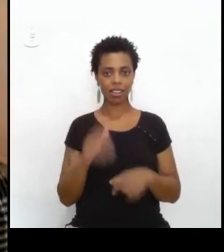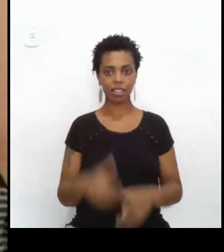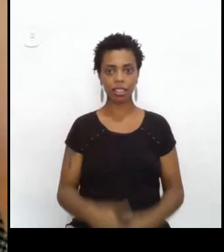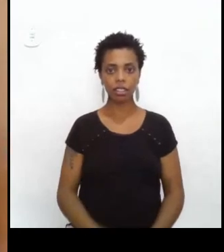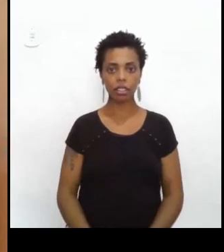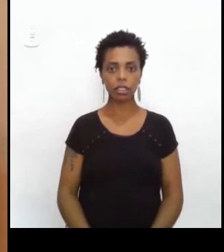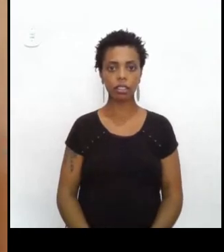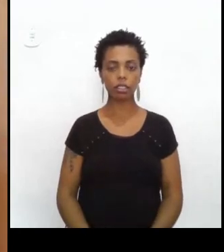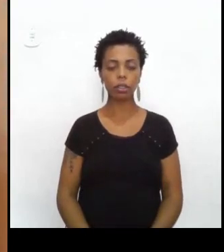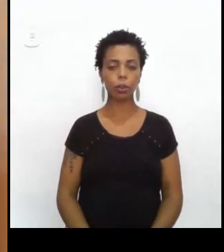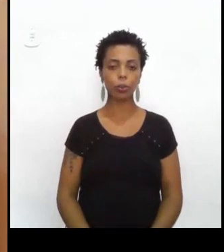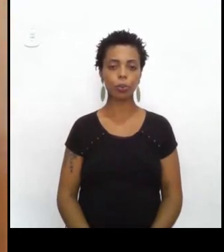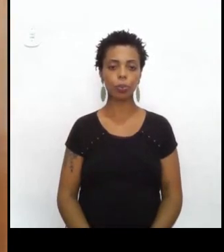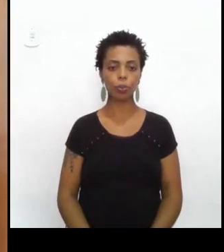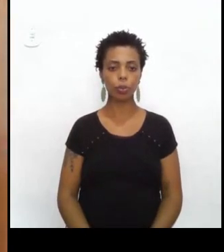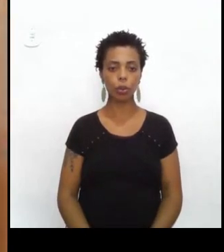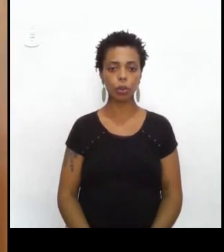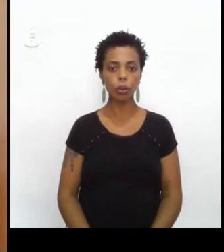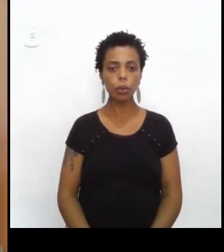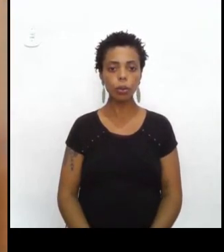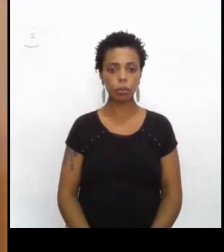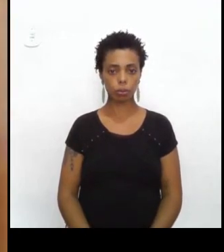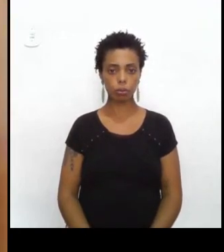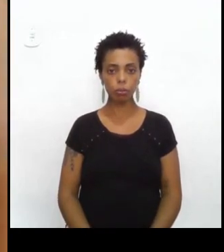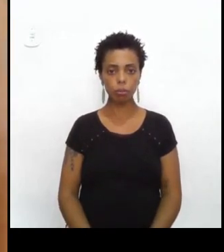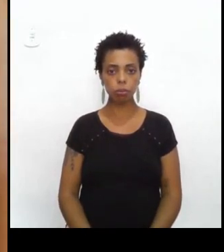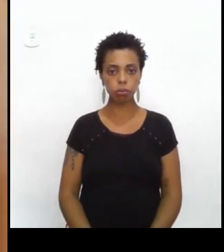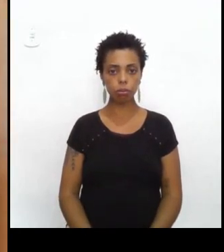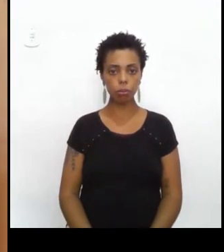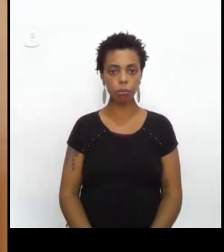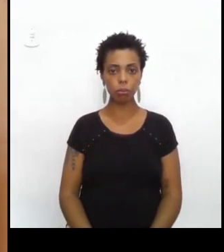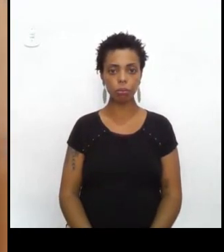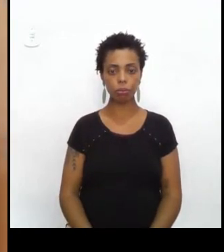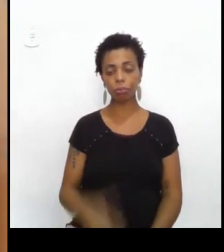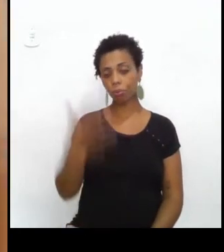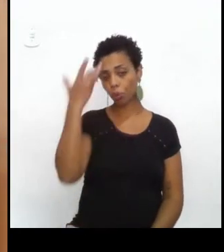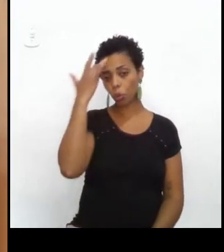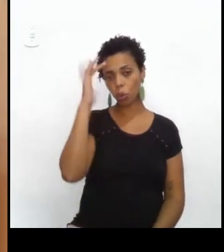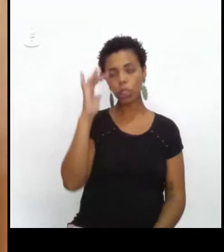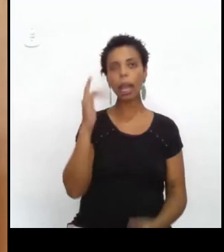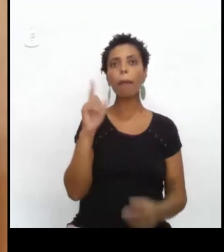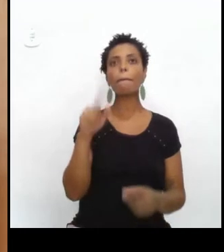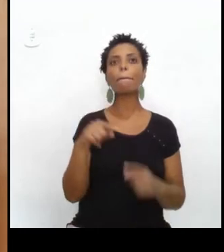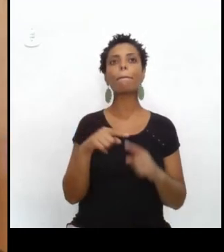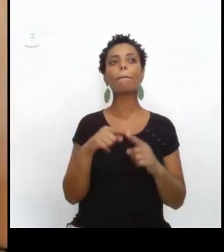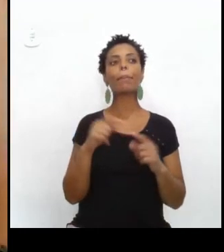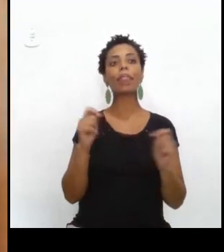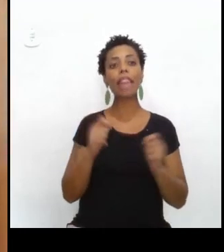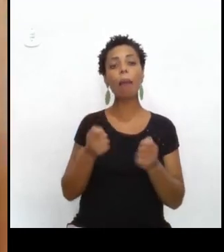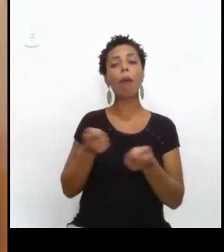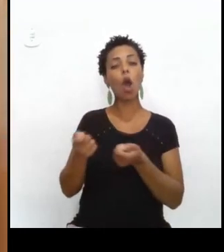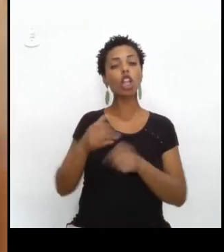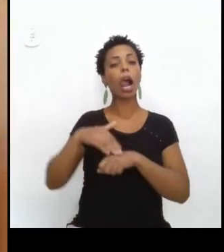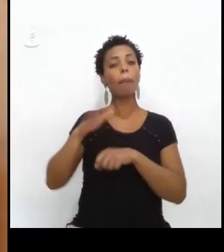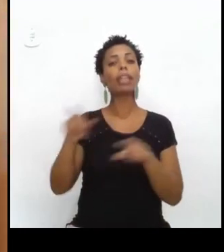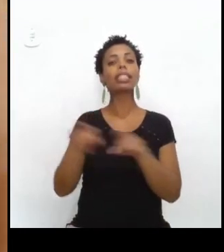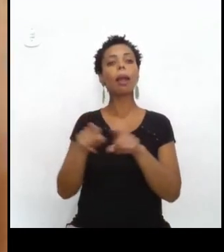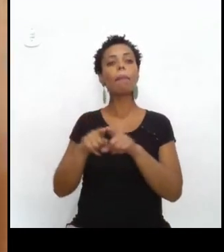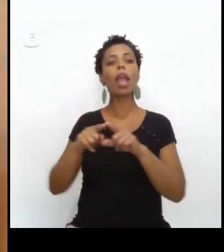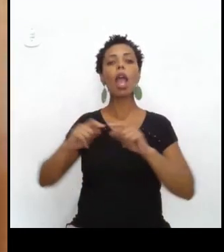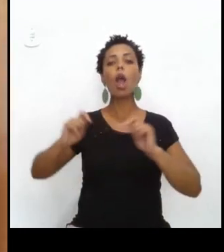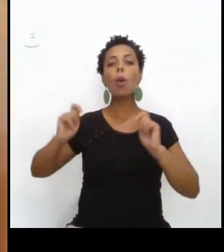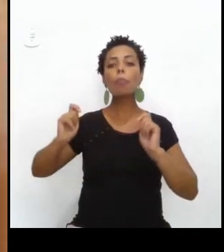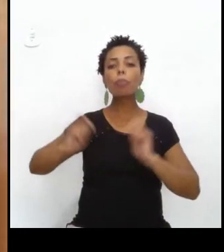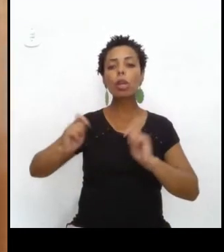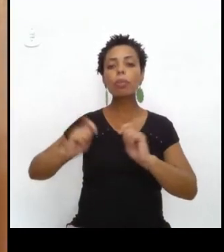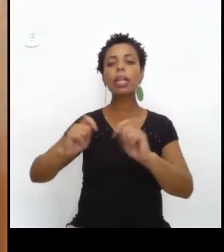enfim eu não sei como maior controle possibilidade irá carregar não a águia a Vitória essas memórias aqui mais